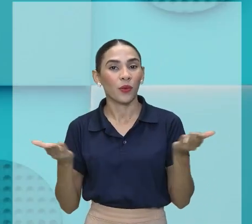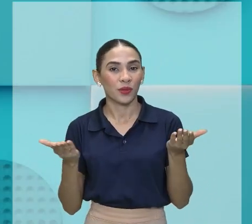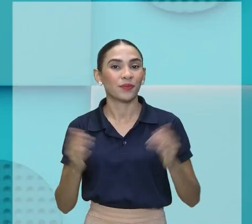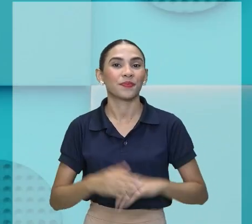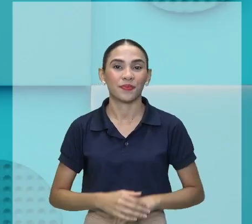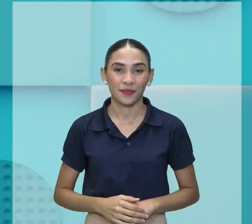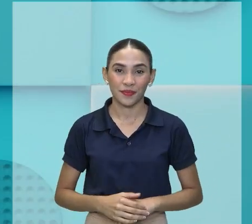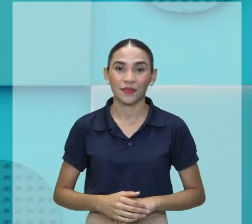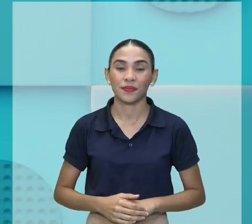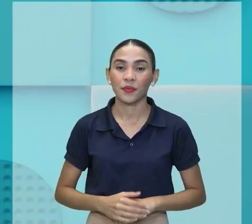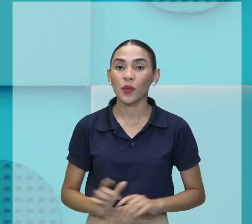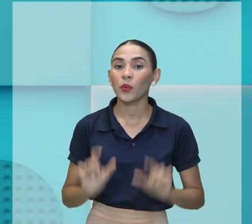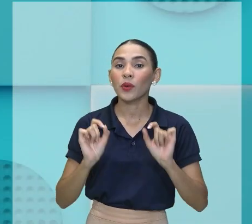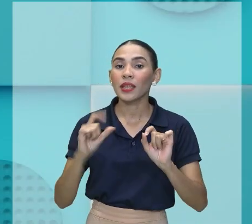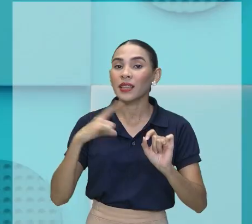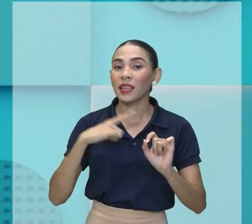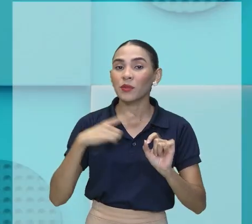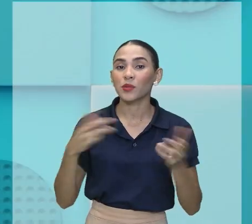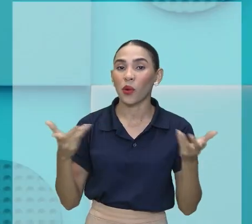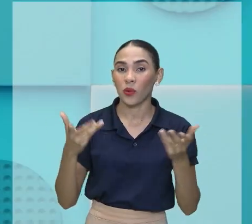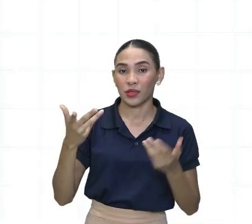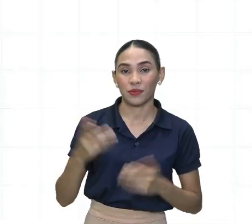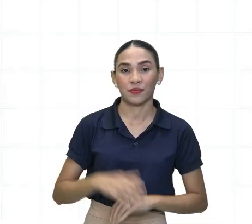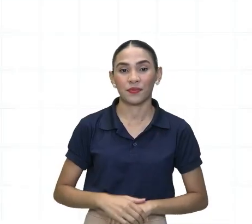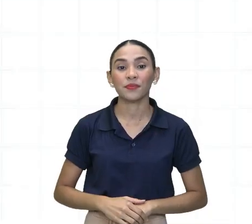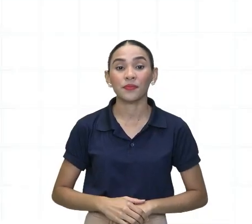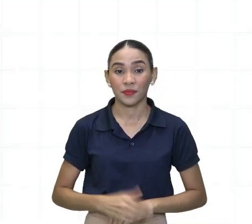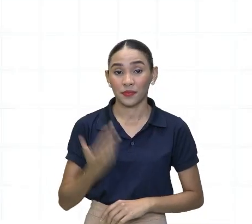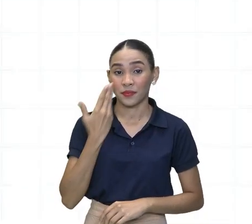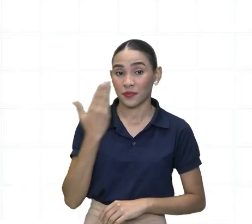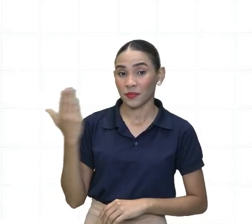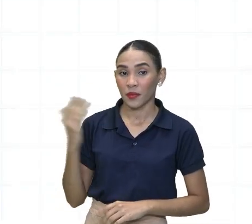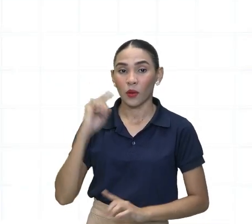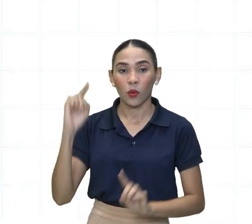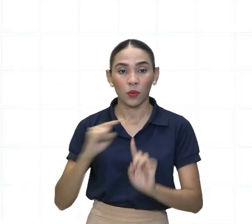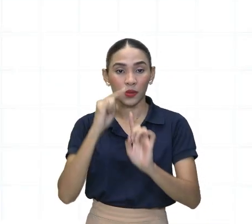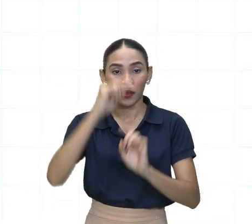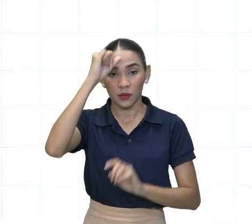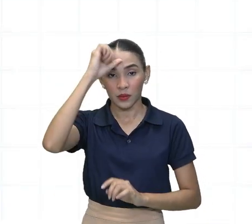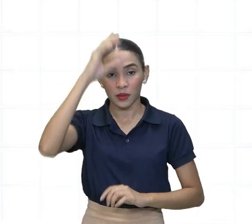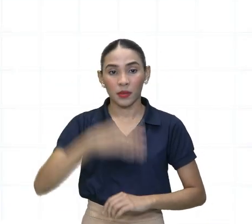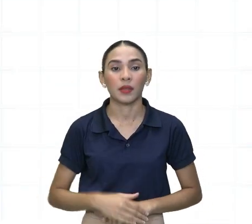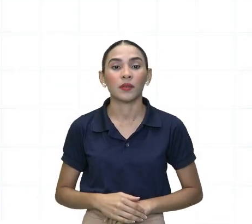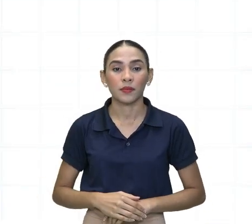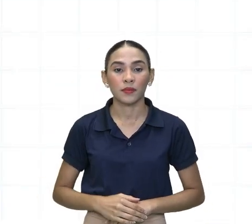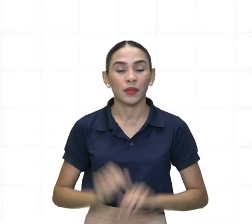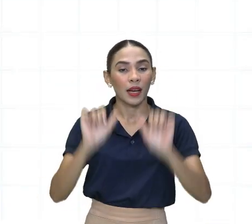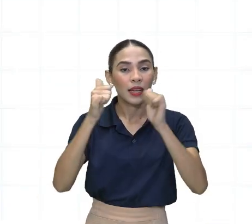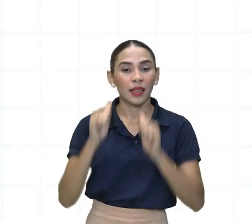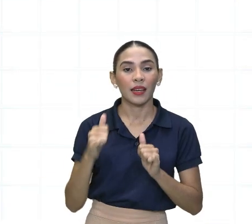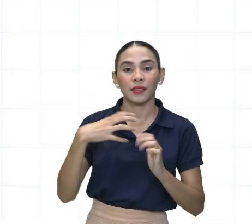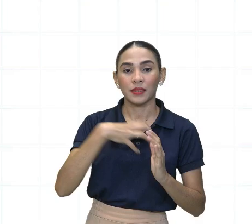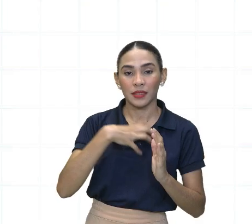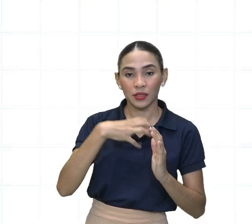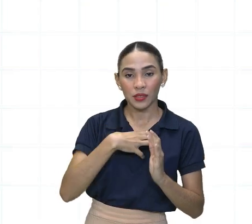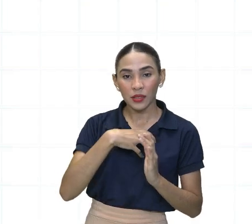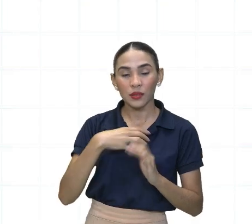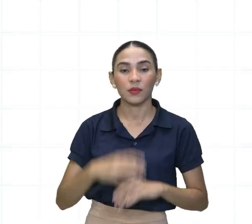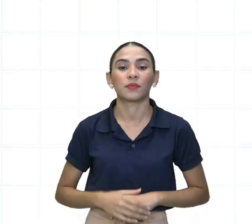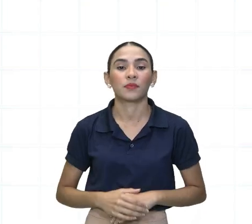neste momento. O que vamos aprender nesta aula? Colocando aí o nosso objeto de conhecimento, efeitos de